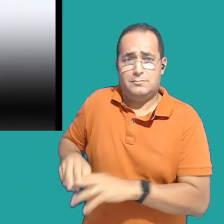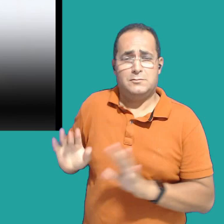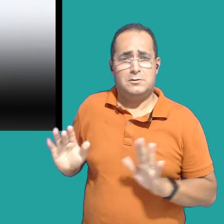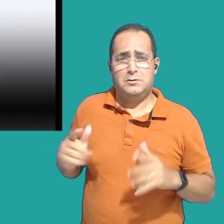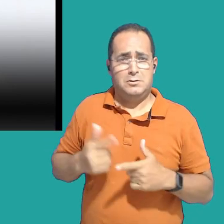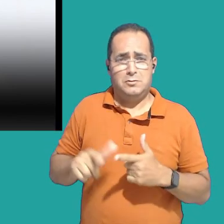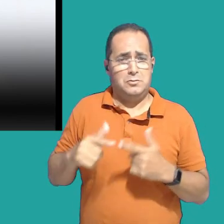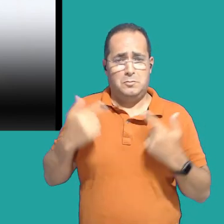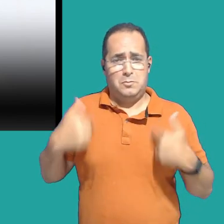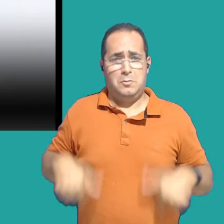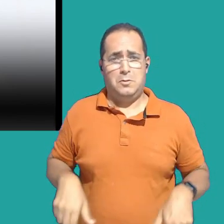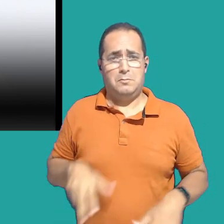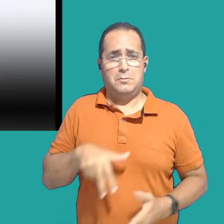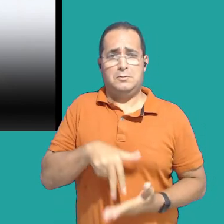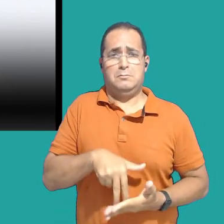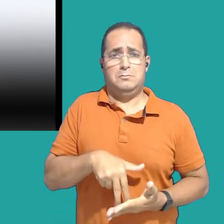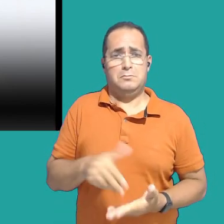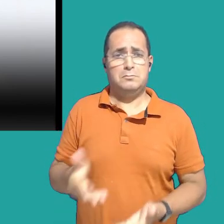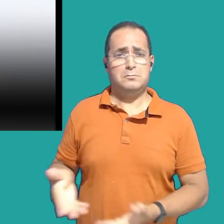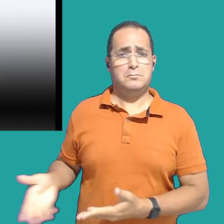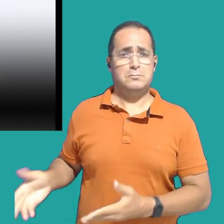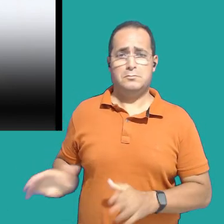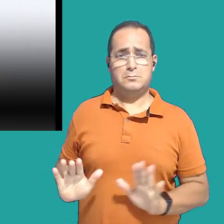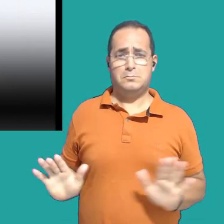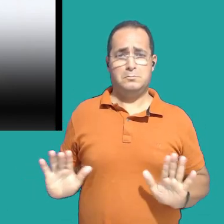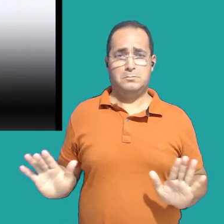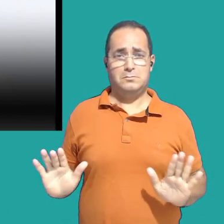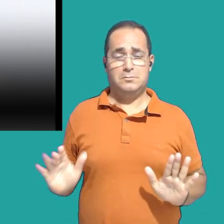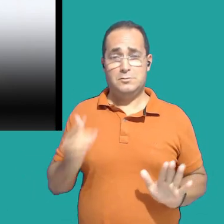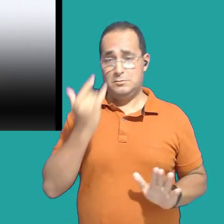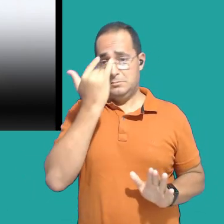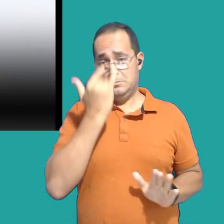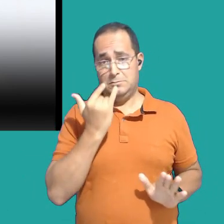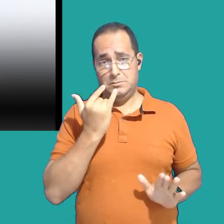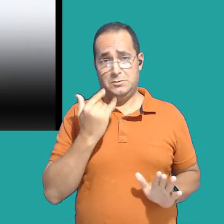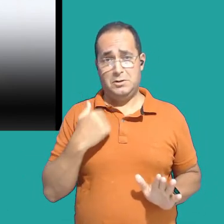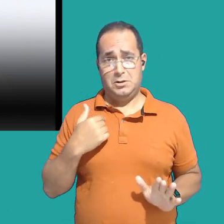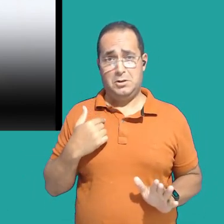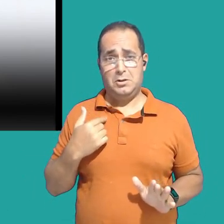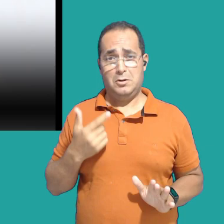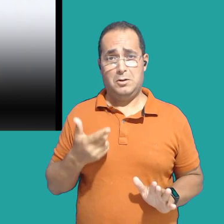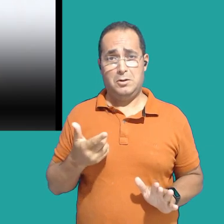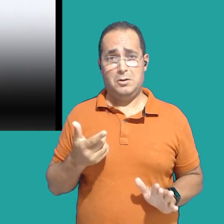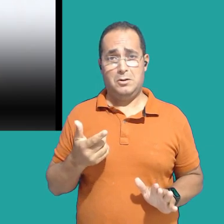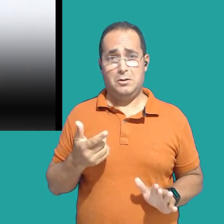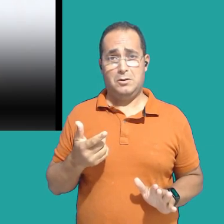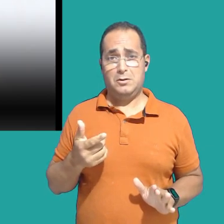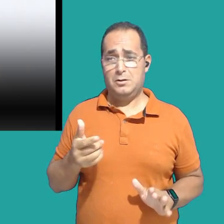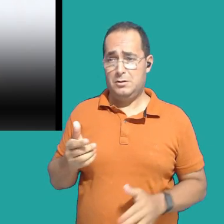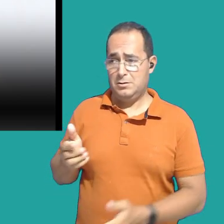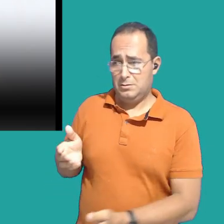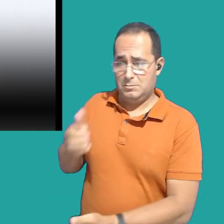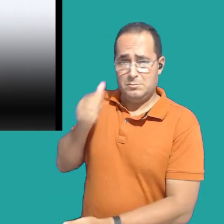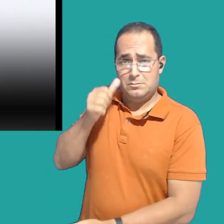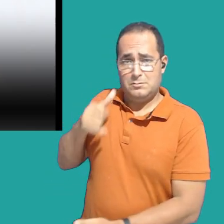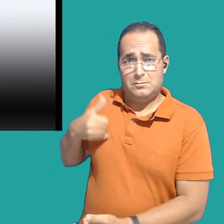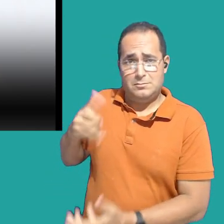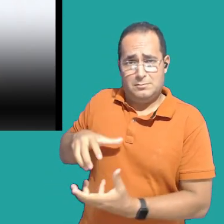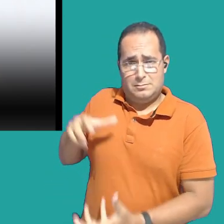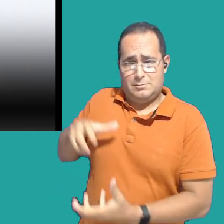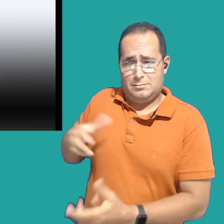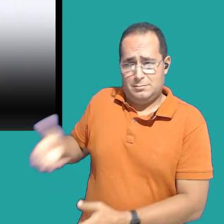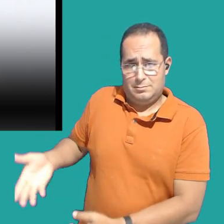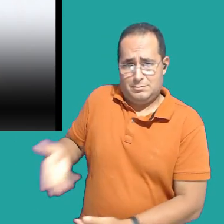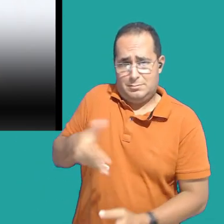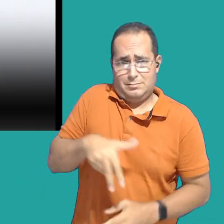o lugar, e eu não tinha nenhum problema em ceder, né? O fato de Uhum. eu estar cego, que eu vou botar uma senhora para